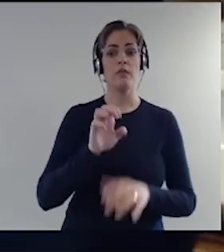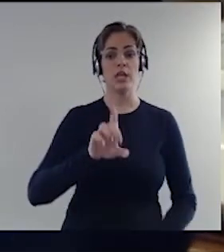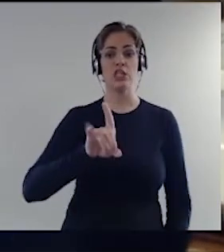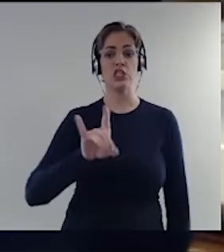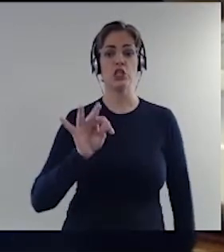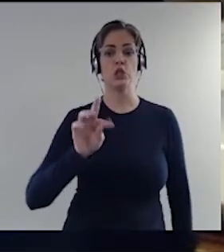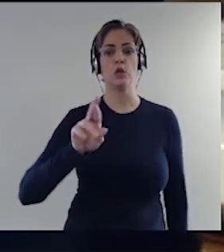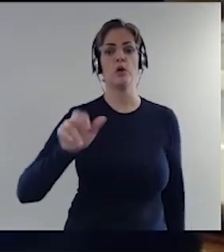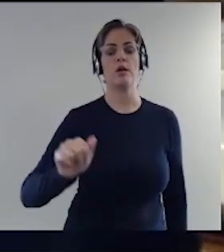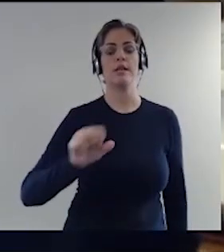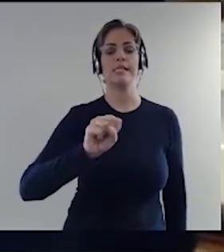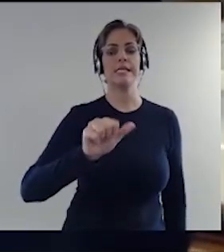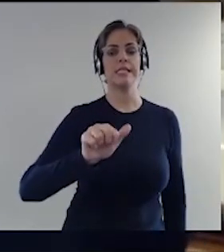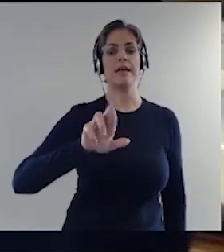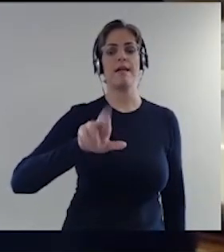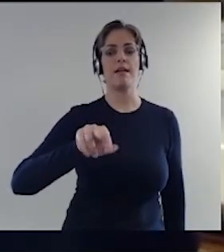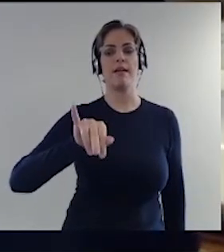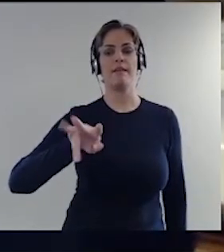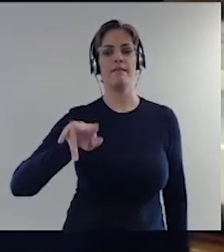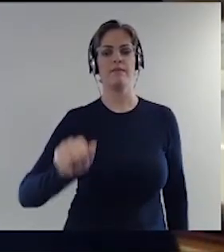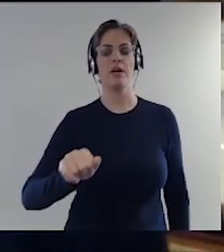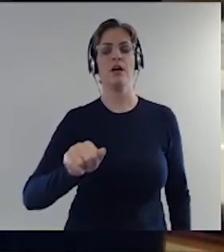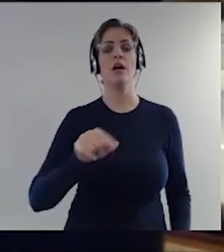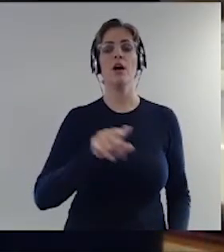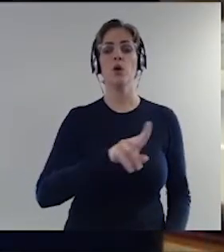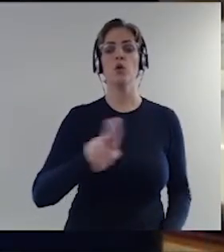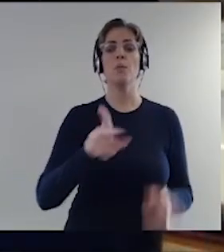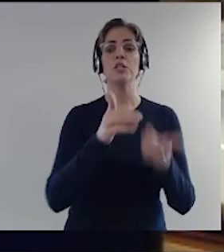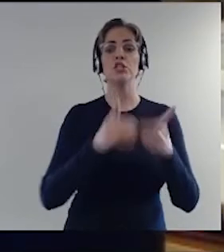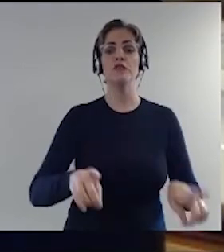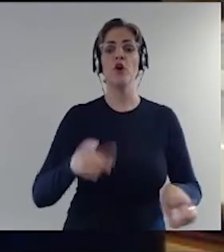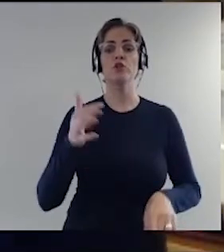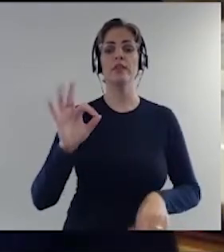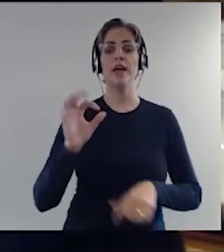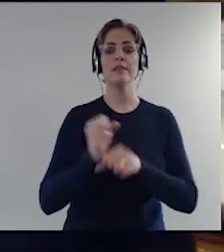um livro que se chama O Divórcio 10 anos depois, e fazia